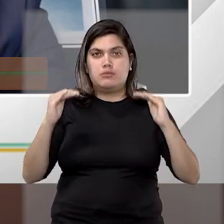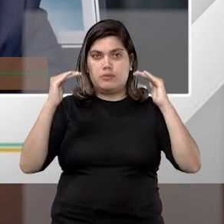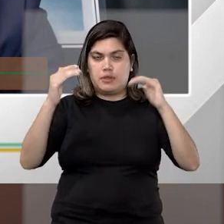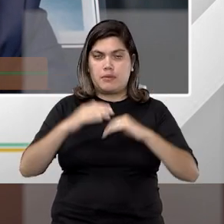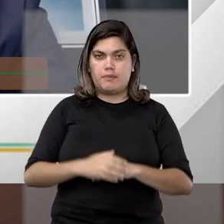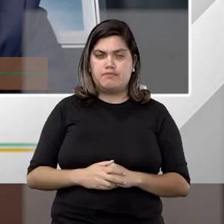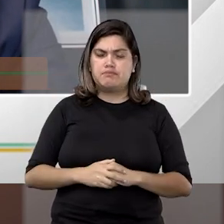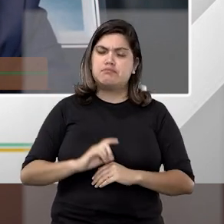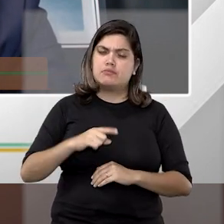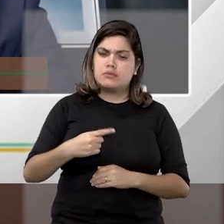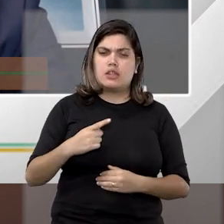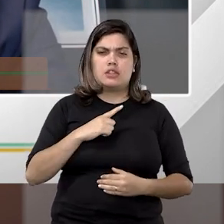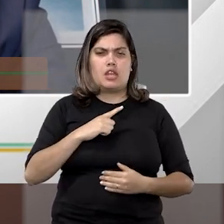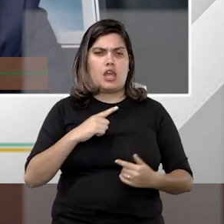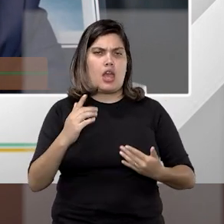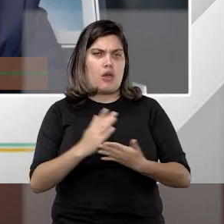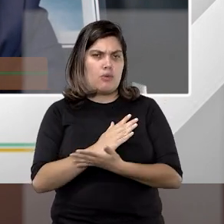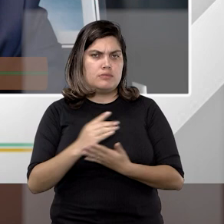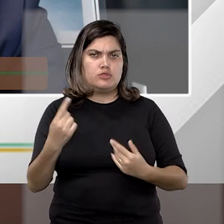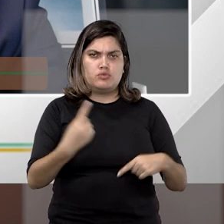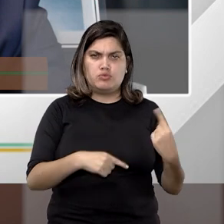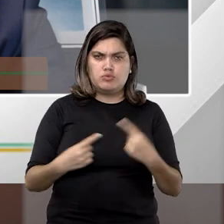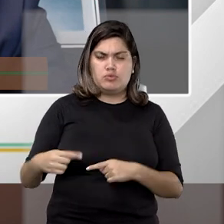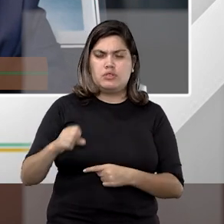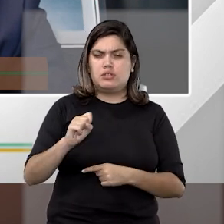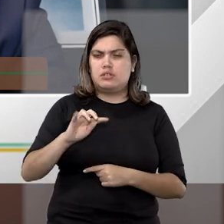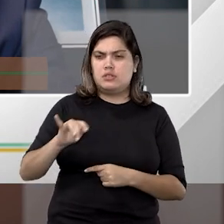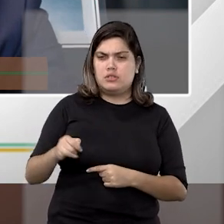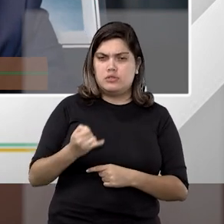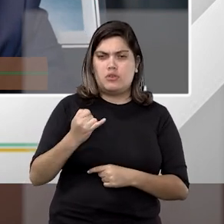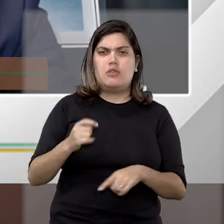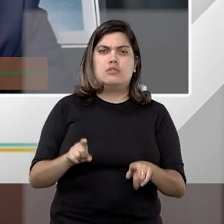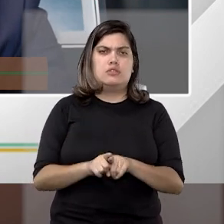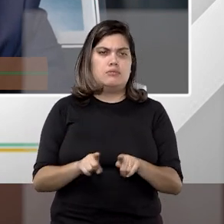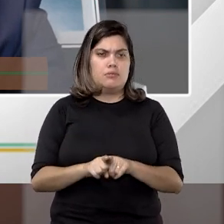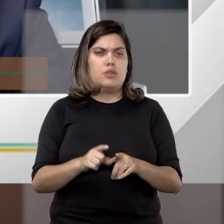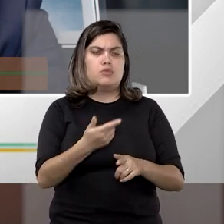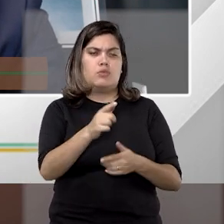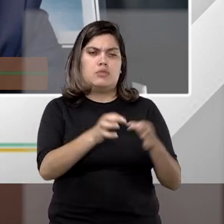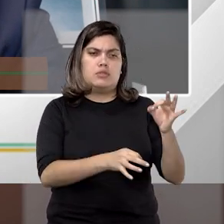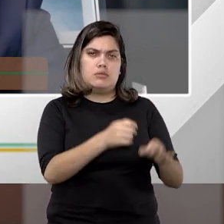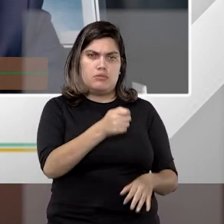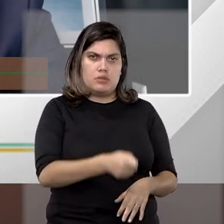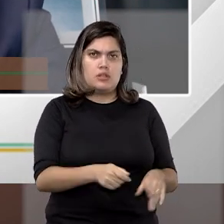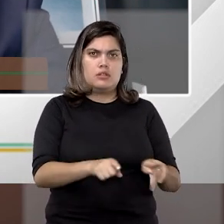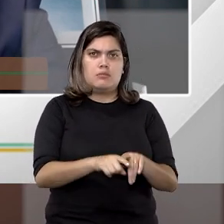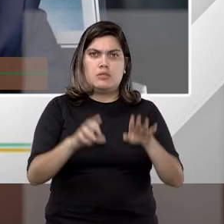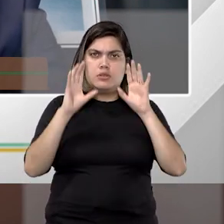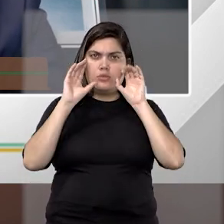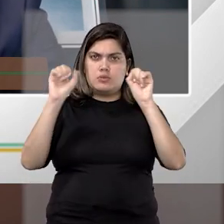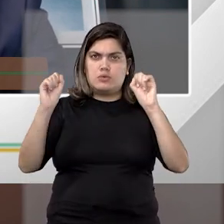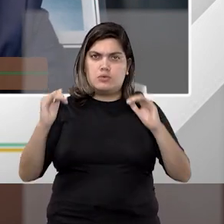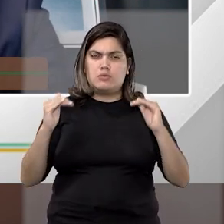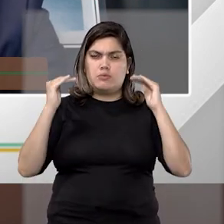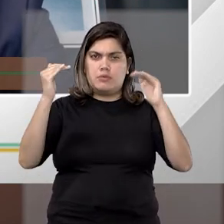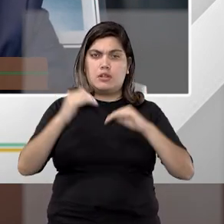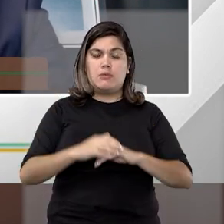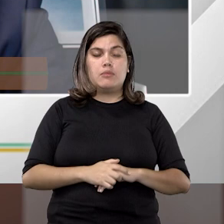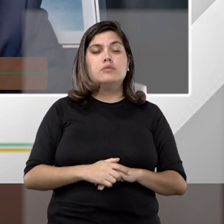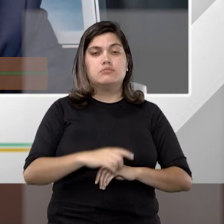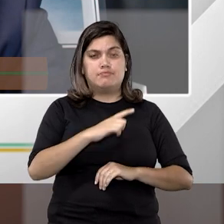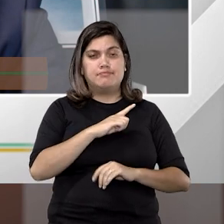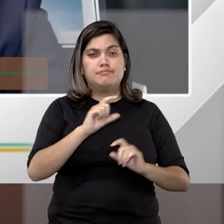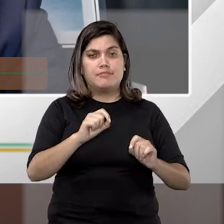Além disso depois de alguma discussão também no âmbito do STJ e da jurisprudência tribunais e até dos penas